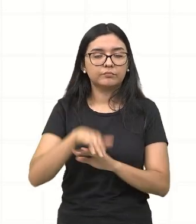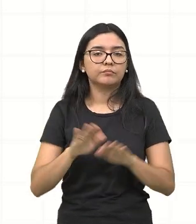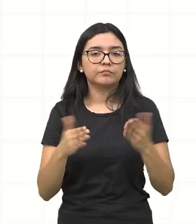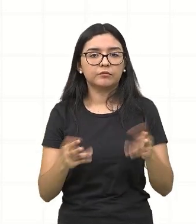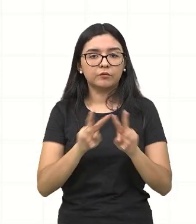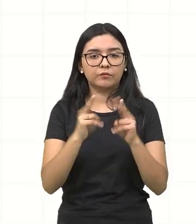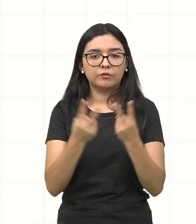6